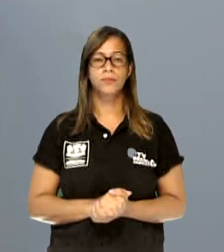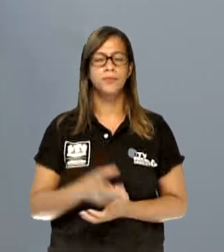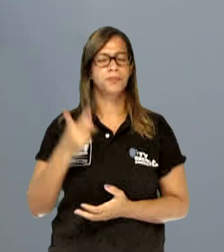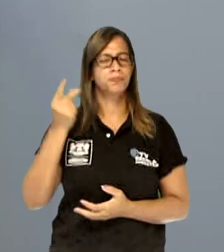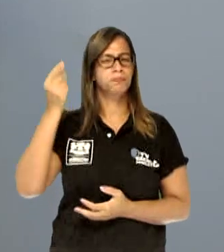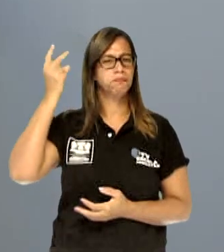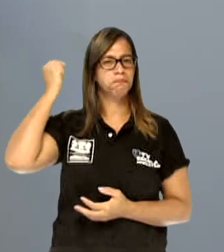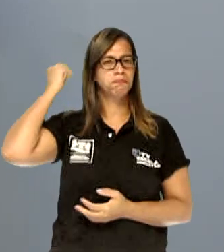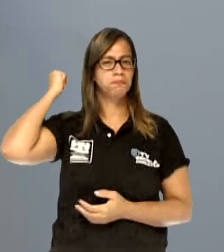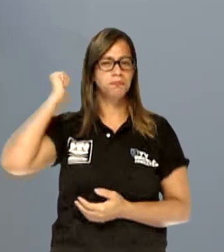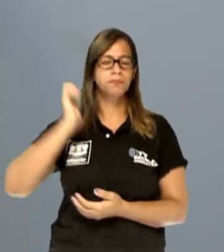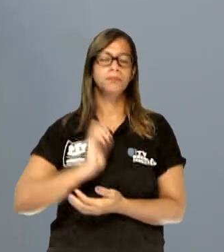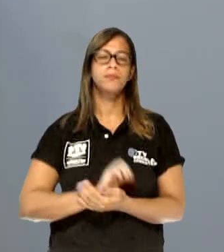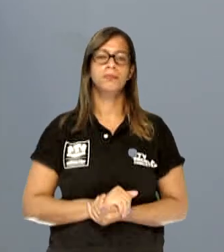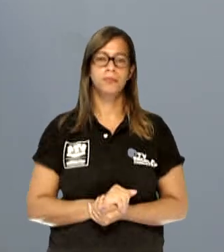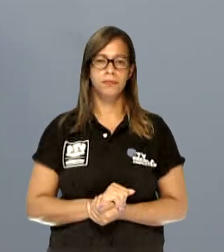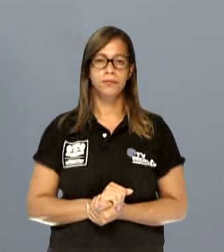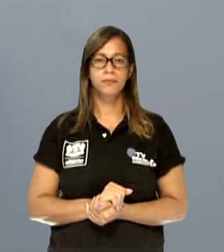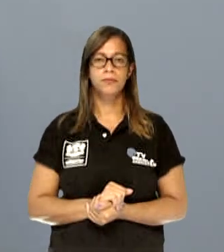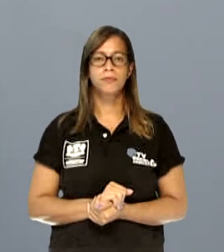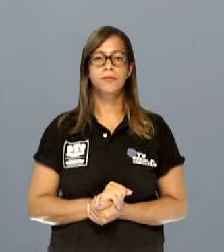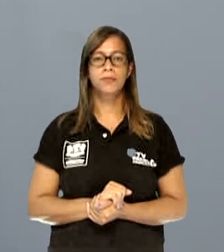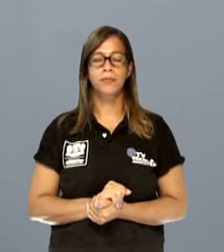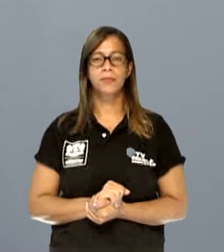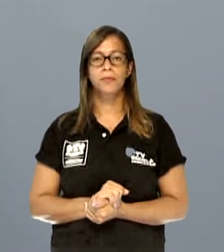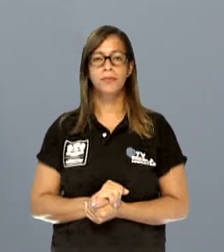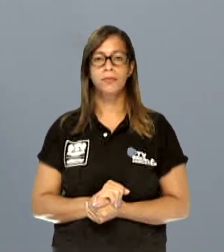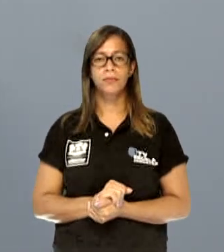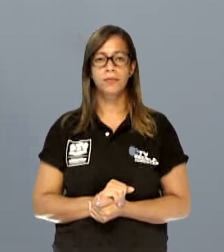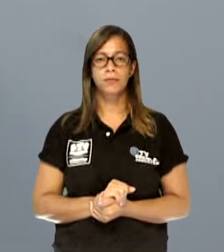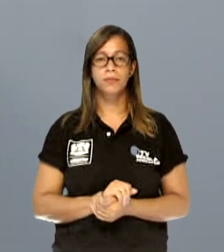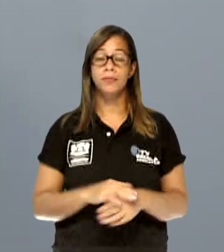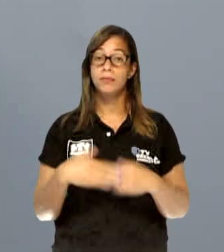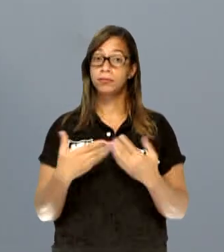aí? Vamos saber sobre o período